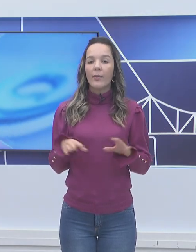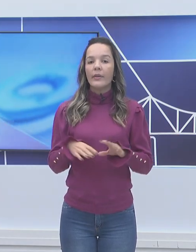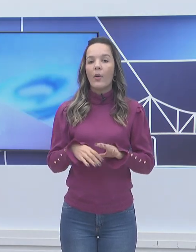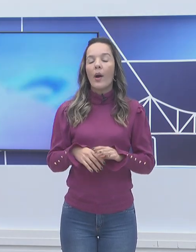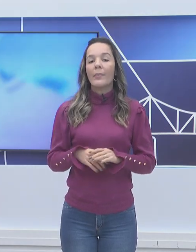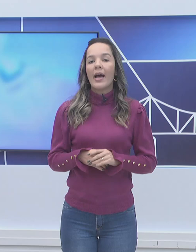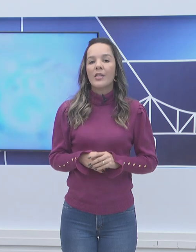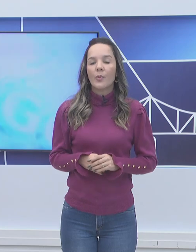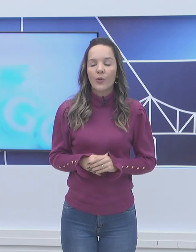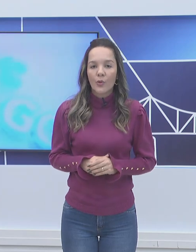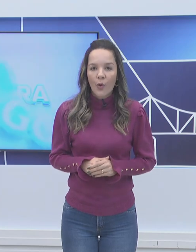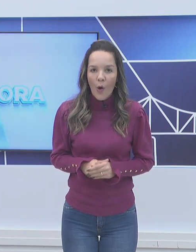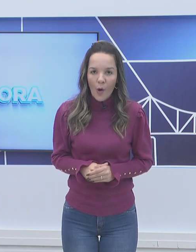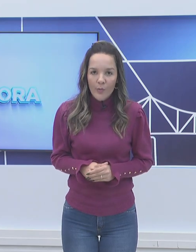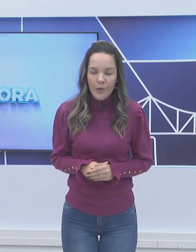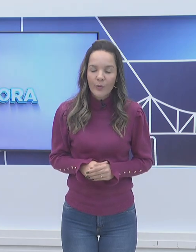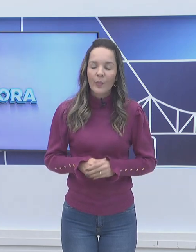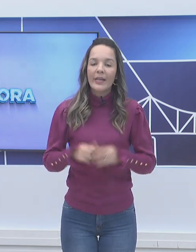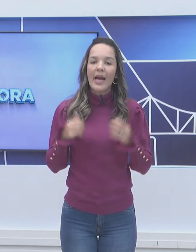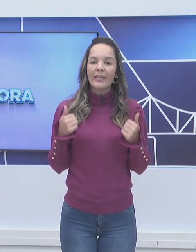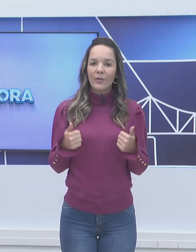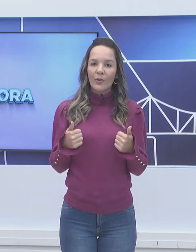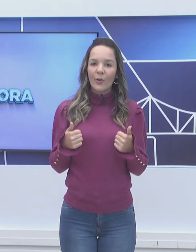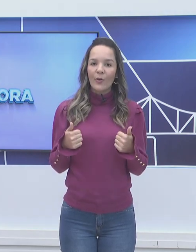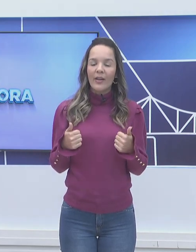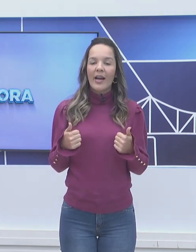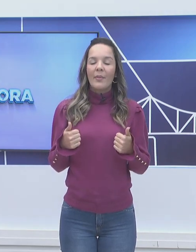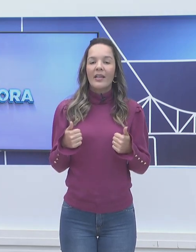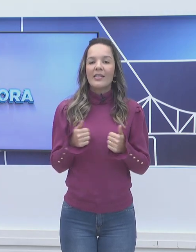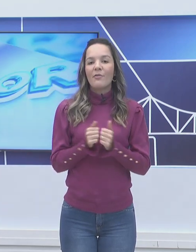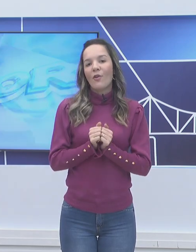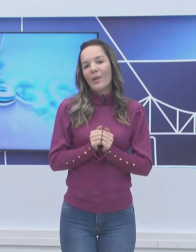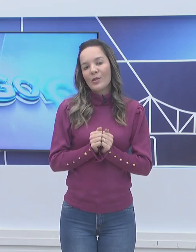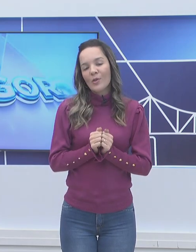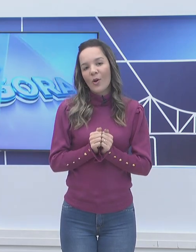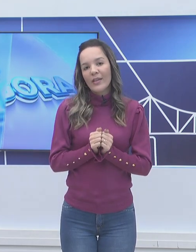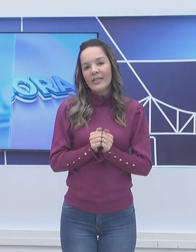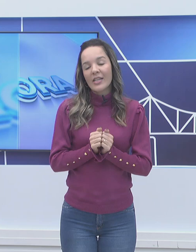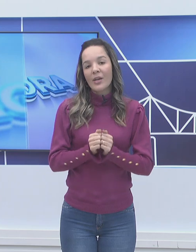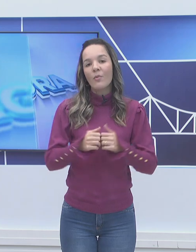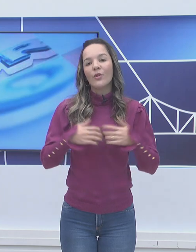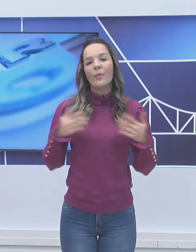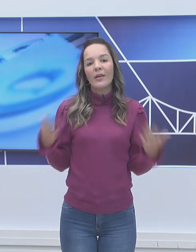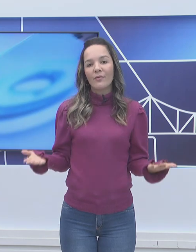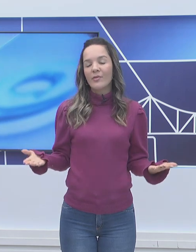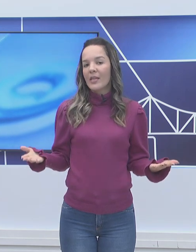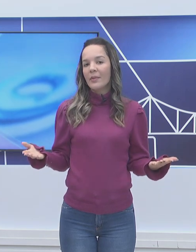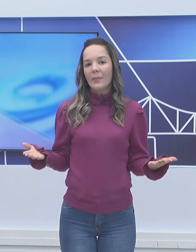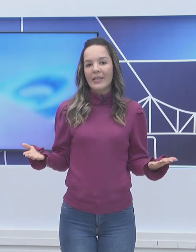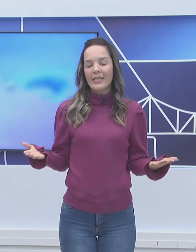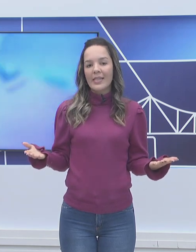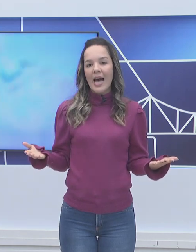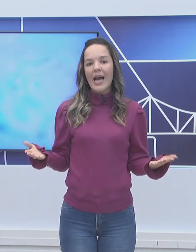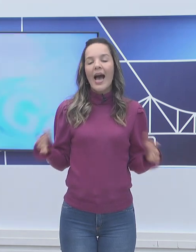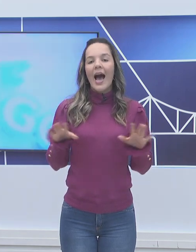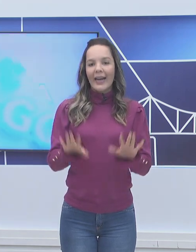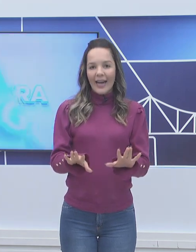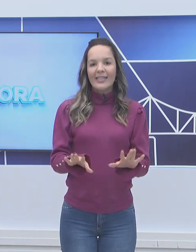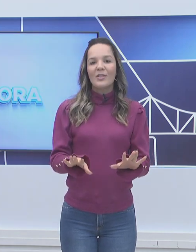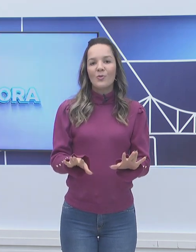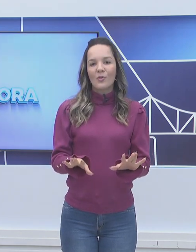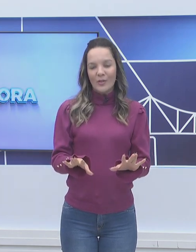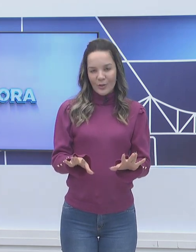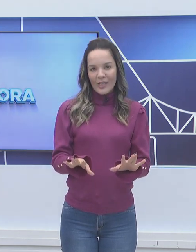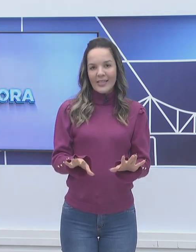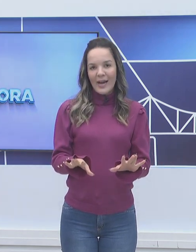Tá, olha, eu quero mandar um abraço pro Dr. Robson. Muito obrigada, Valeu, doutor, grandão. Pelas informações. Show. Seja muito bem-vindo. Sempre que precisar, a